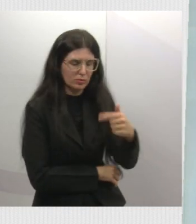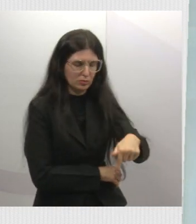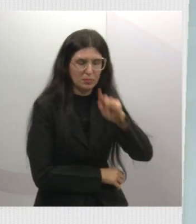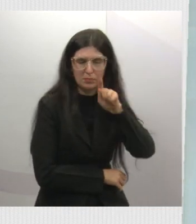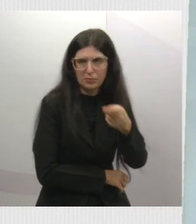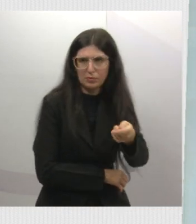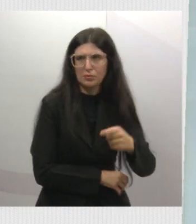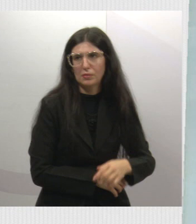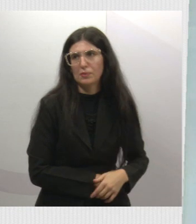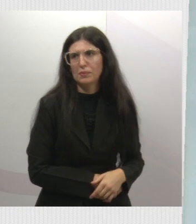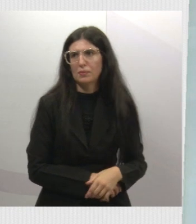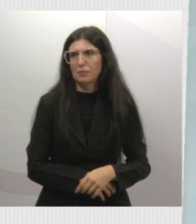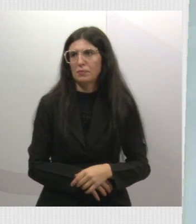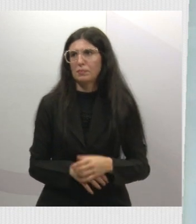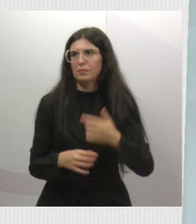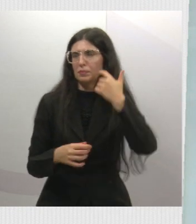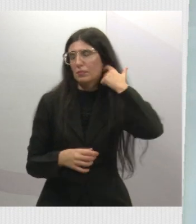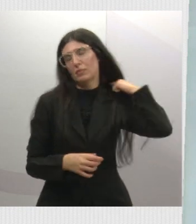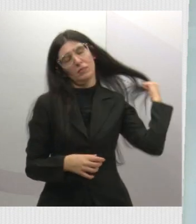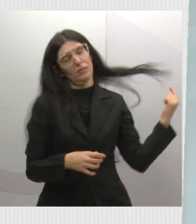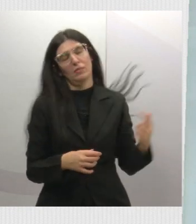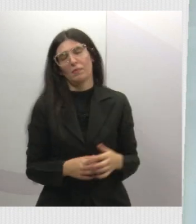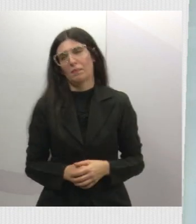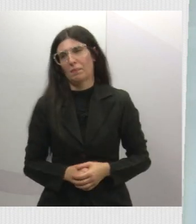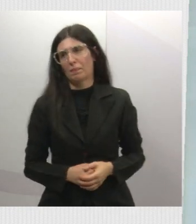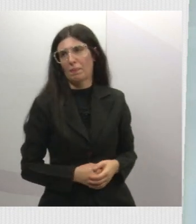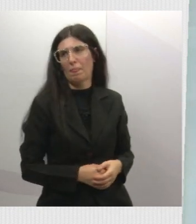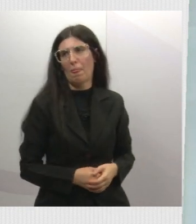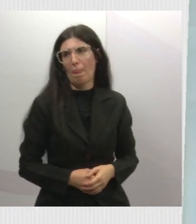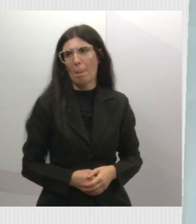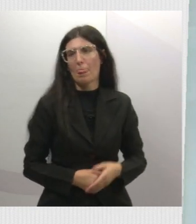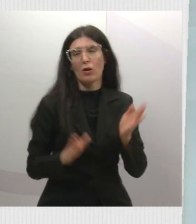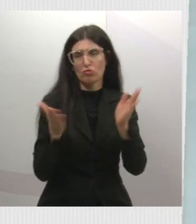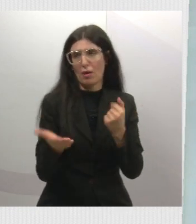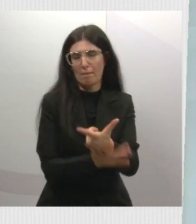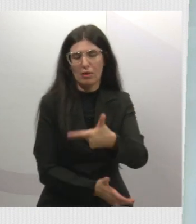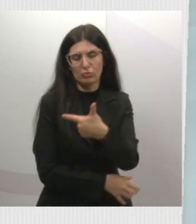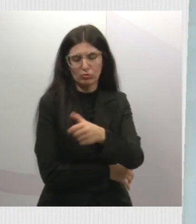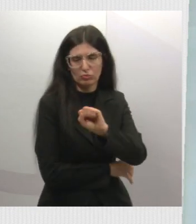897.987.000, e liquidado até o primeiro quadrimestre,